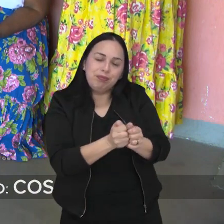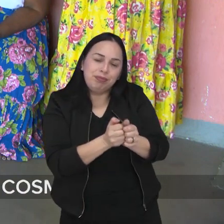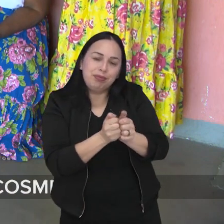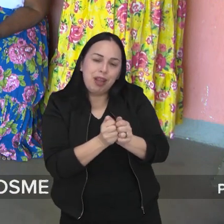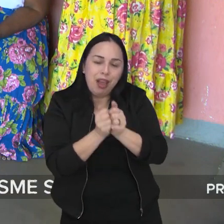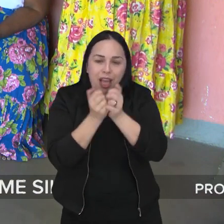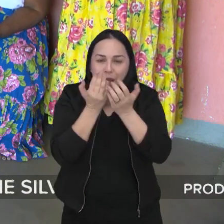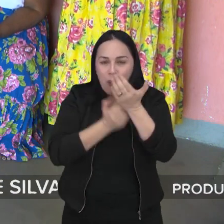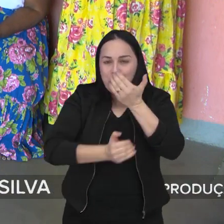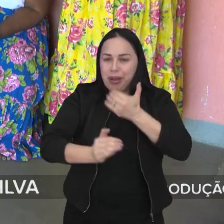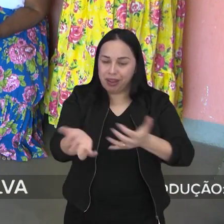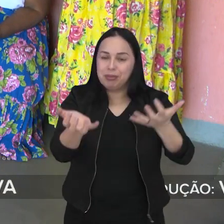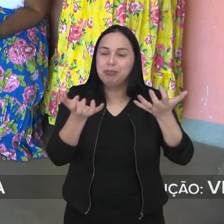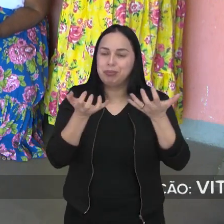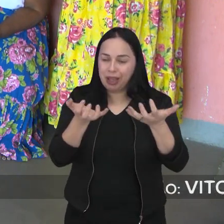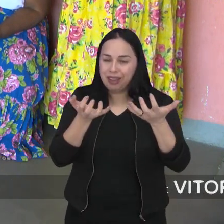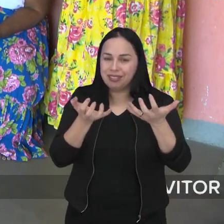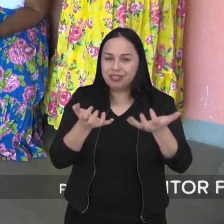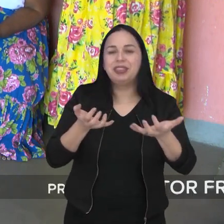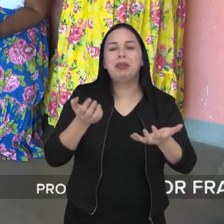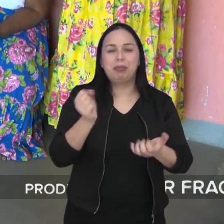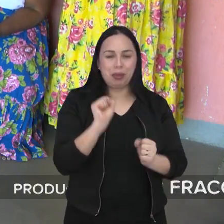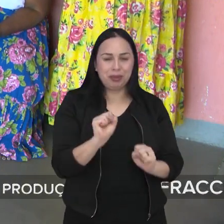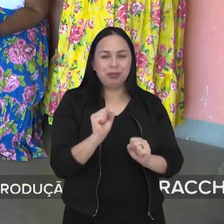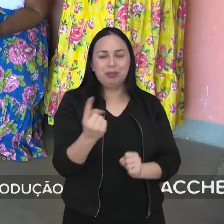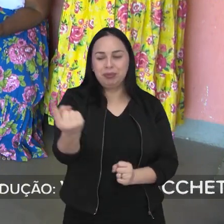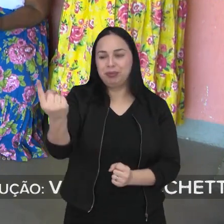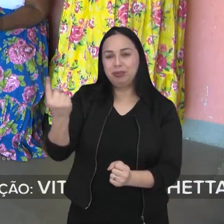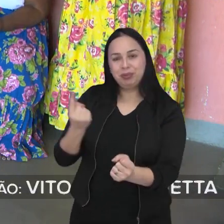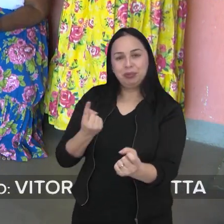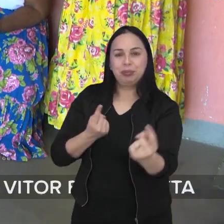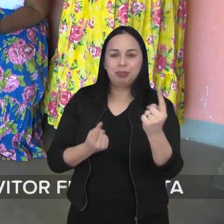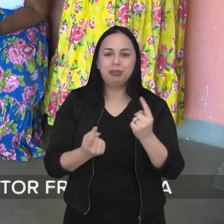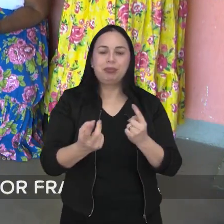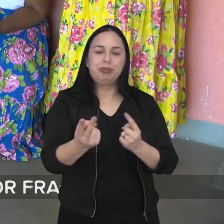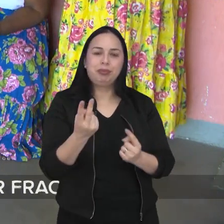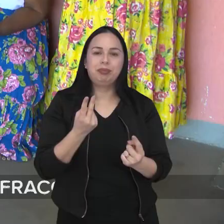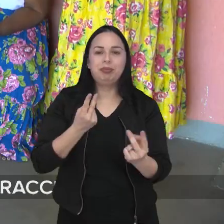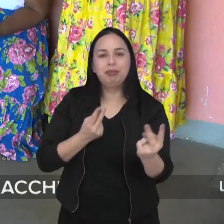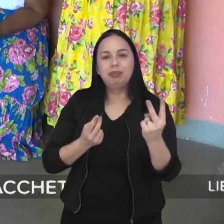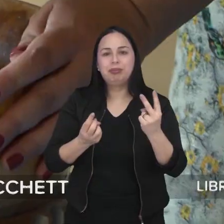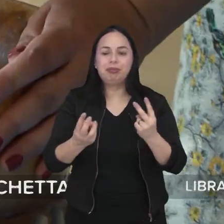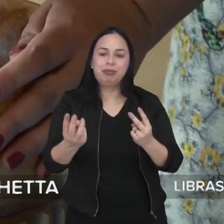quiser paçoca, oi, pode vir que tá na mão. Quem quiser paçoca, oi, pode vir que tá na mão.